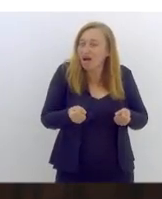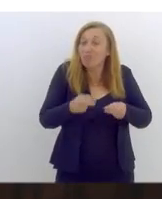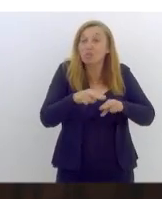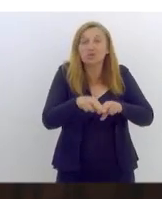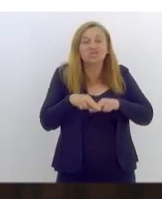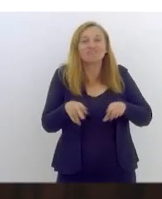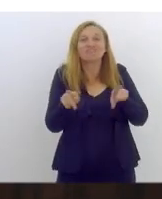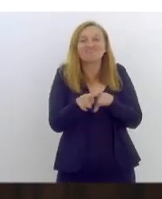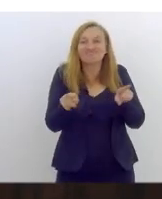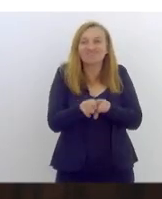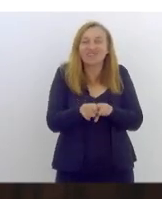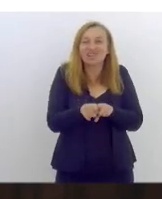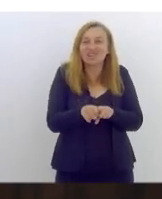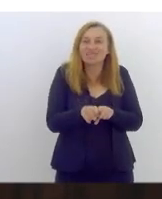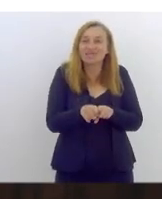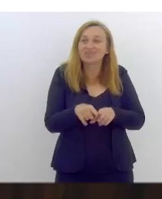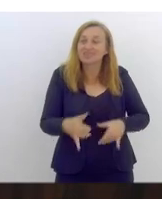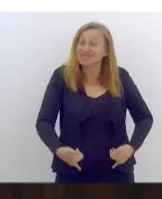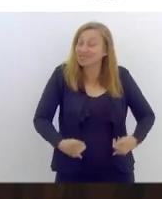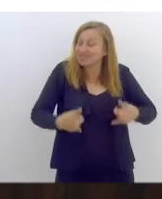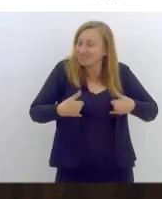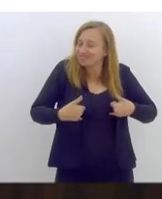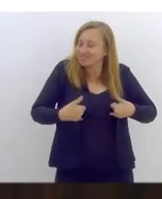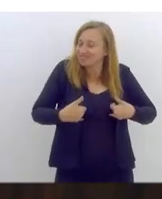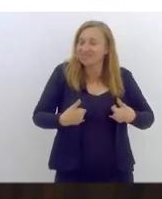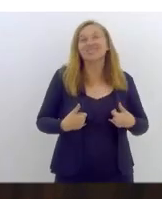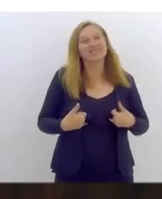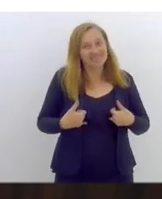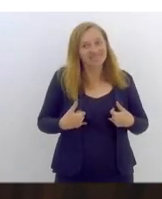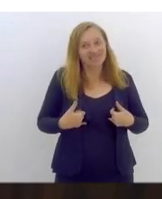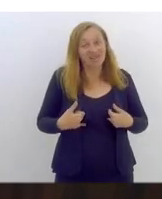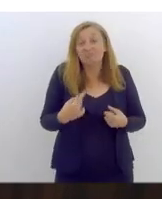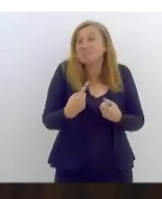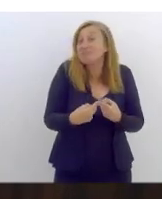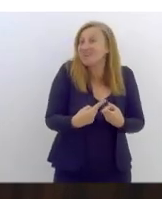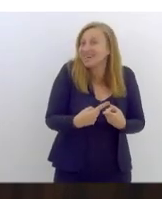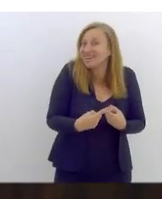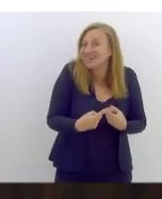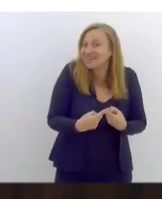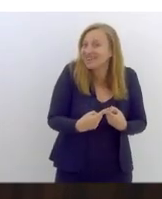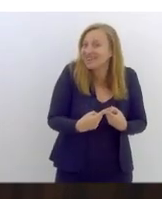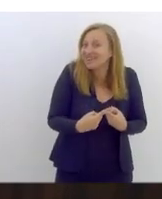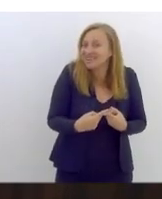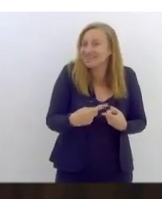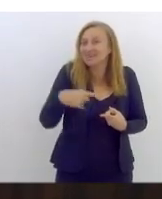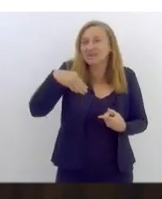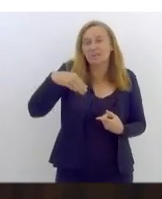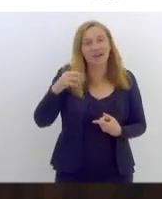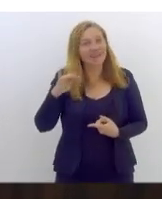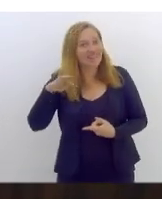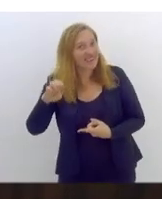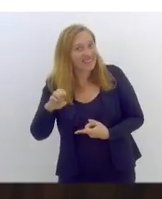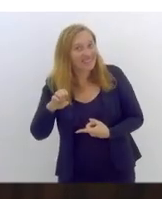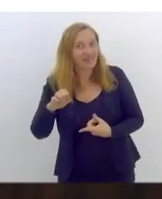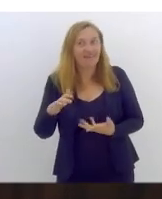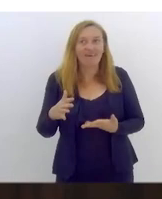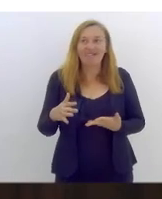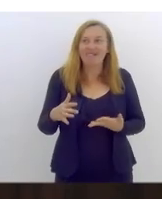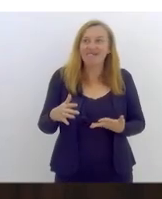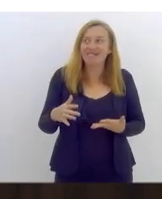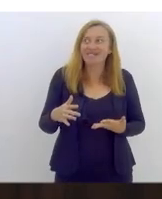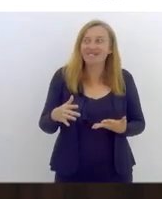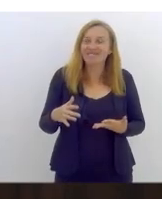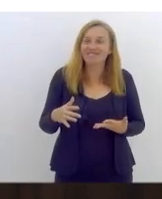motivo também para a gente de muita honra e de muito orgulho, porque Marinette